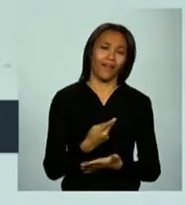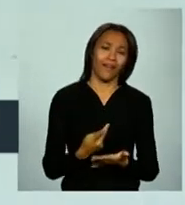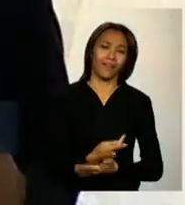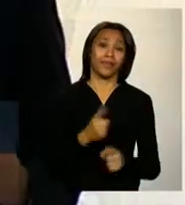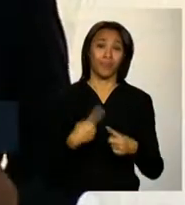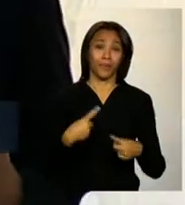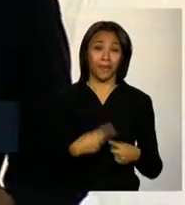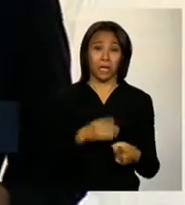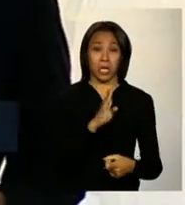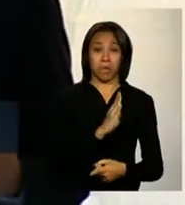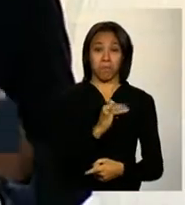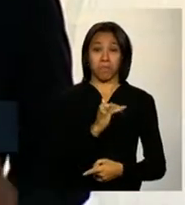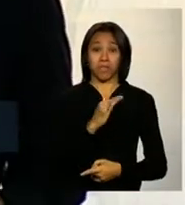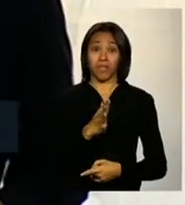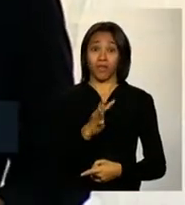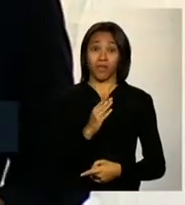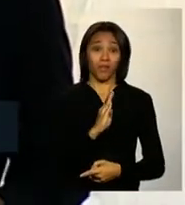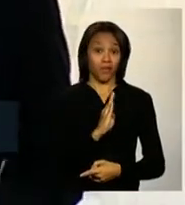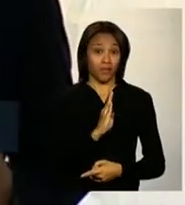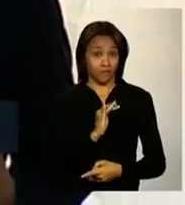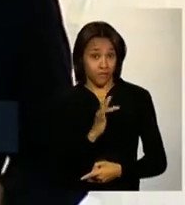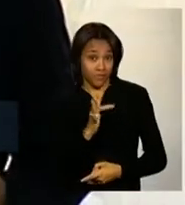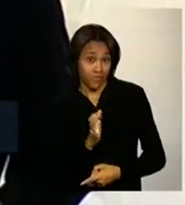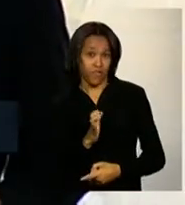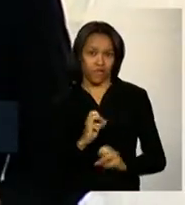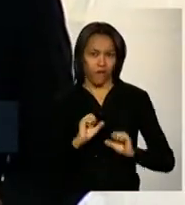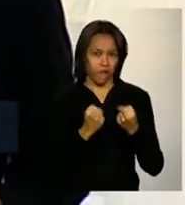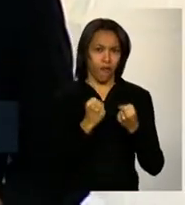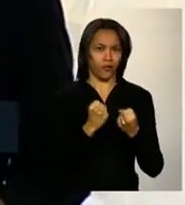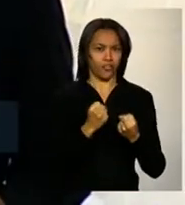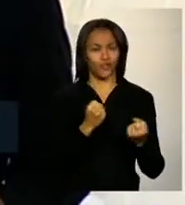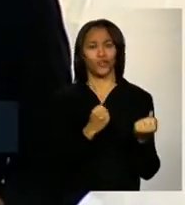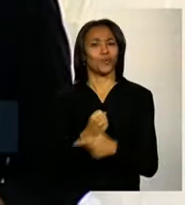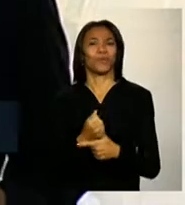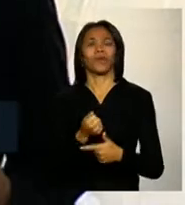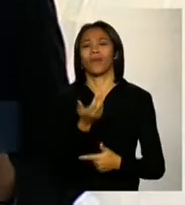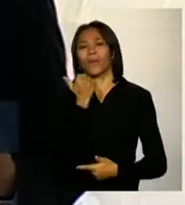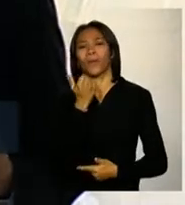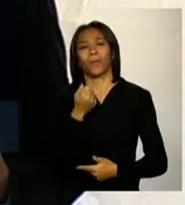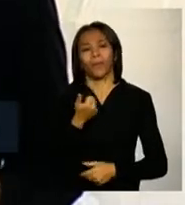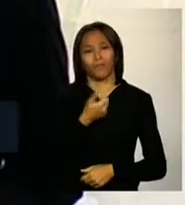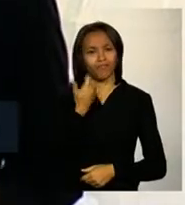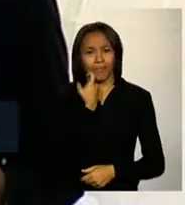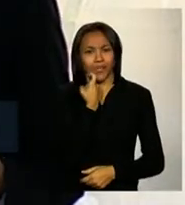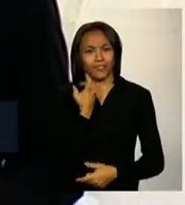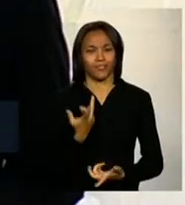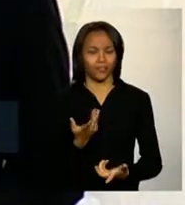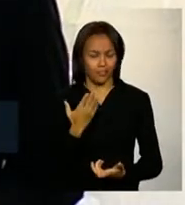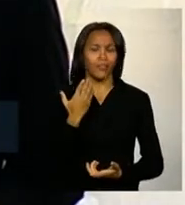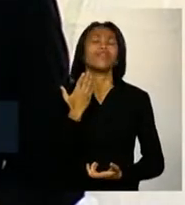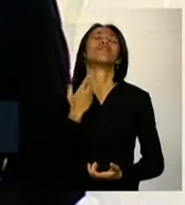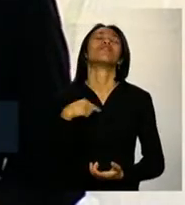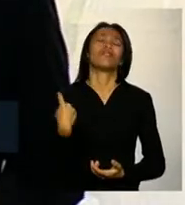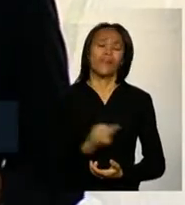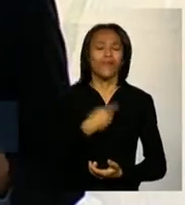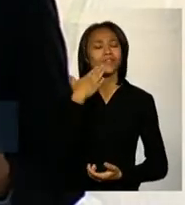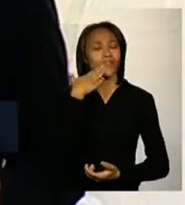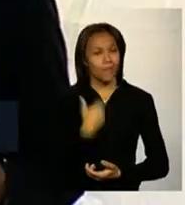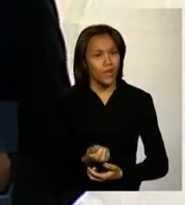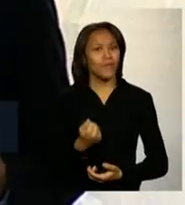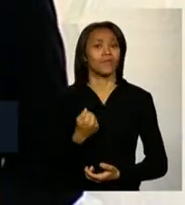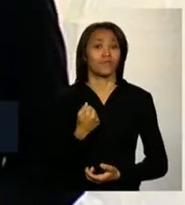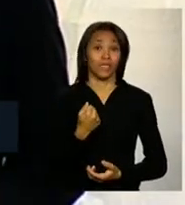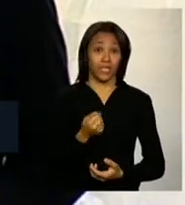faz o filho ficar mais forte do que comer peixe quando nós todos sabemos que